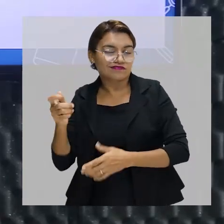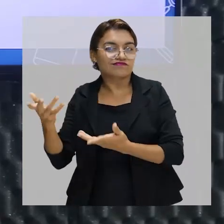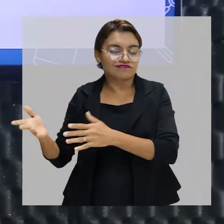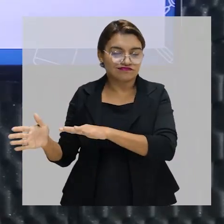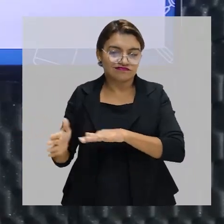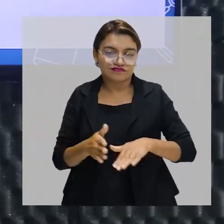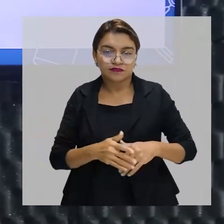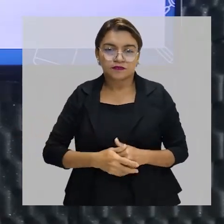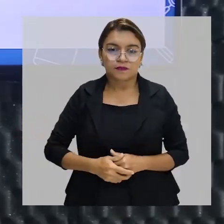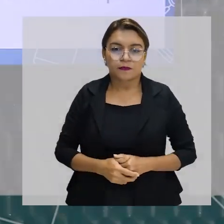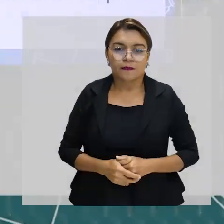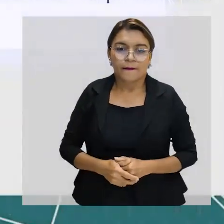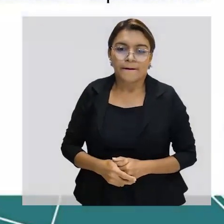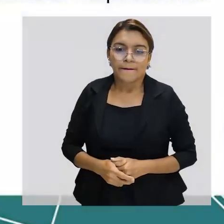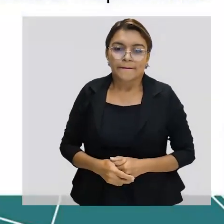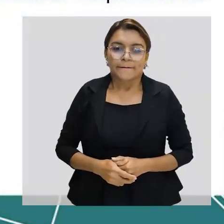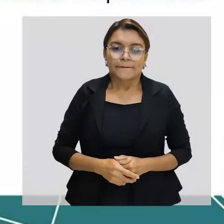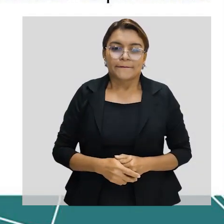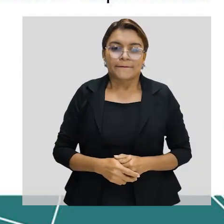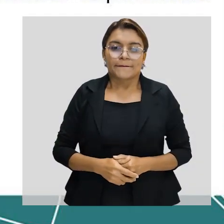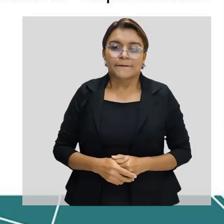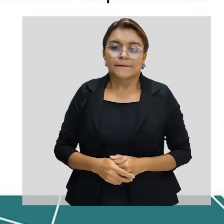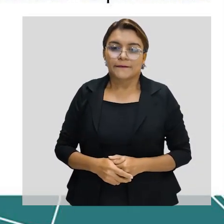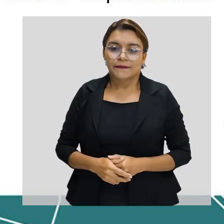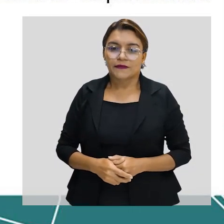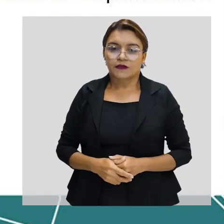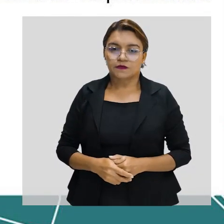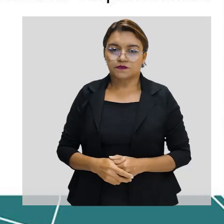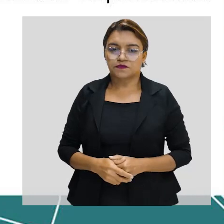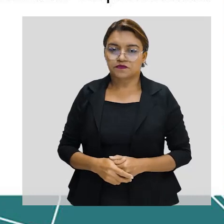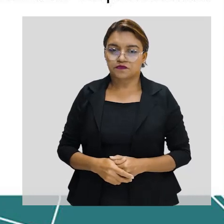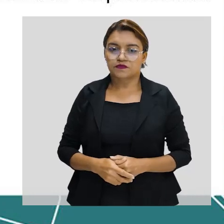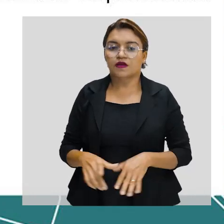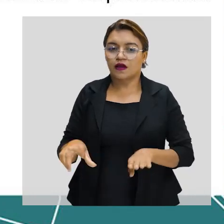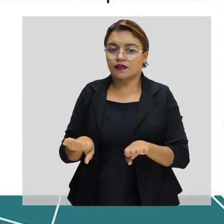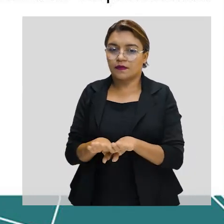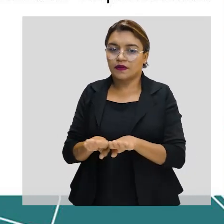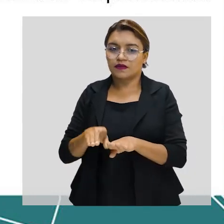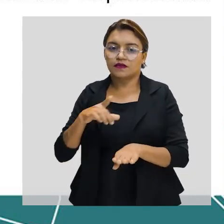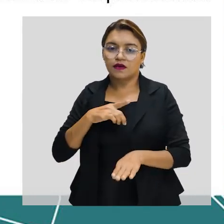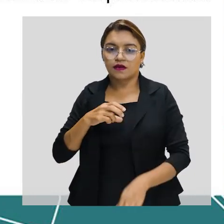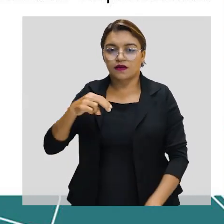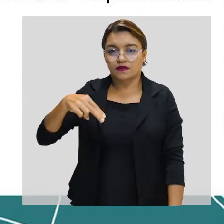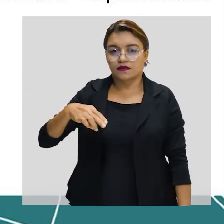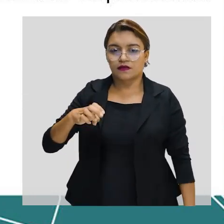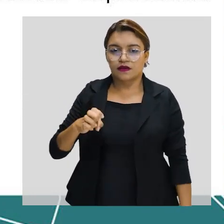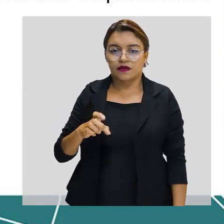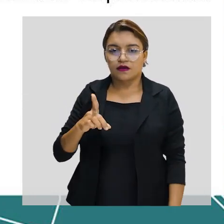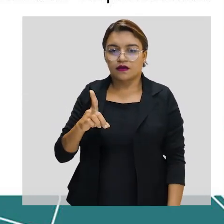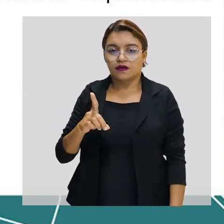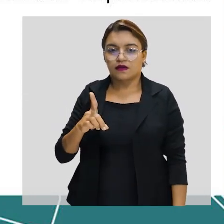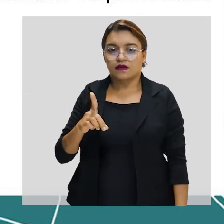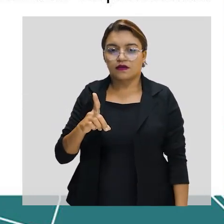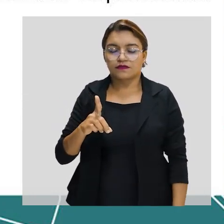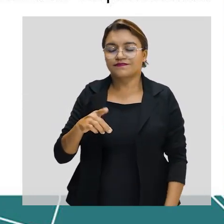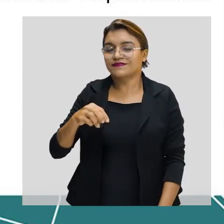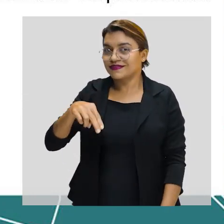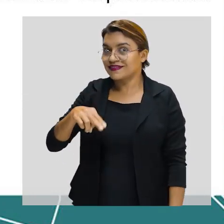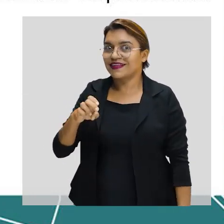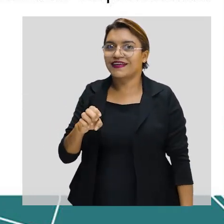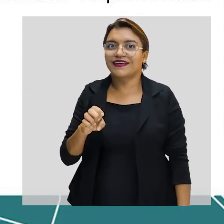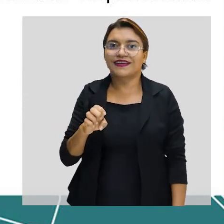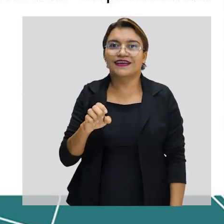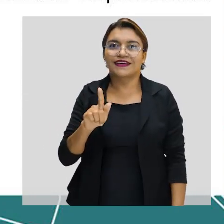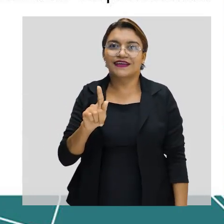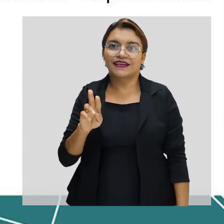povos subjugados. Não preciso nem entrar nesse mérito. Aí nós temos negritude. Falar de literatura africana não se